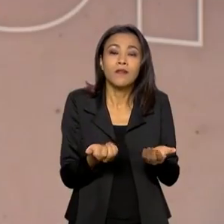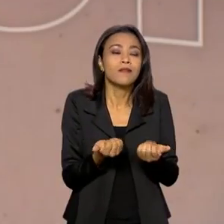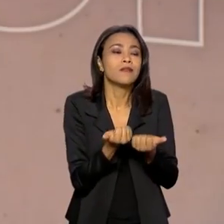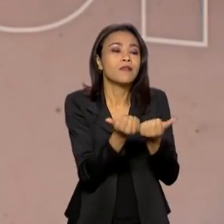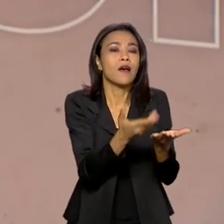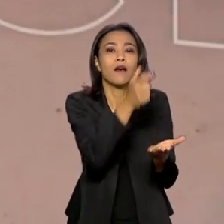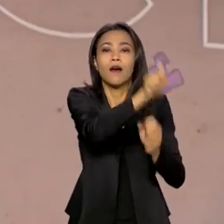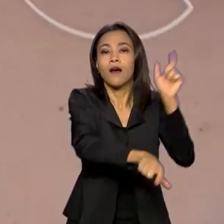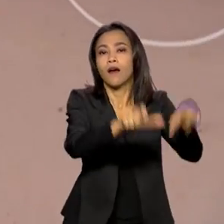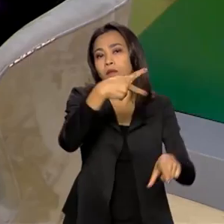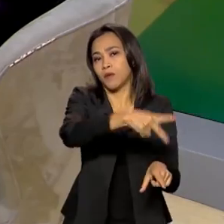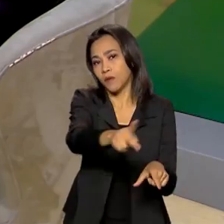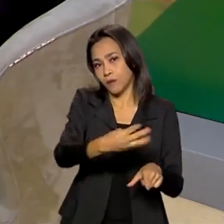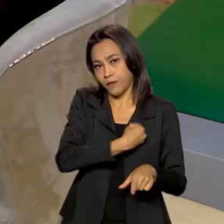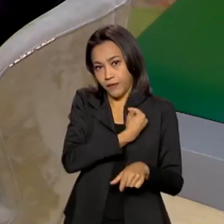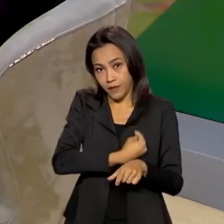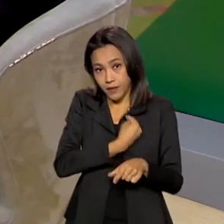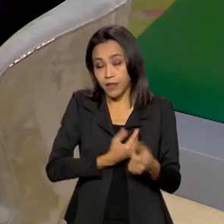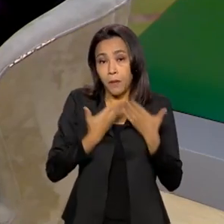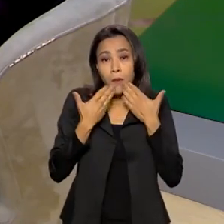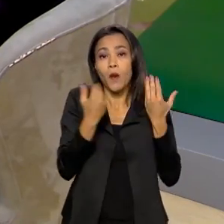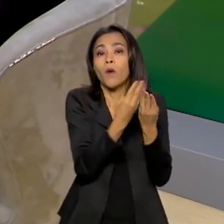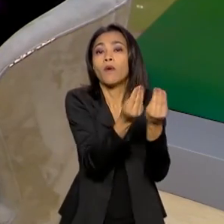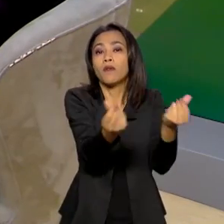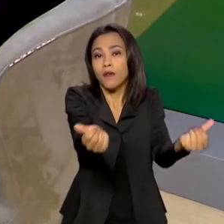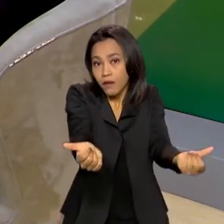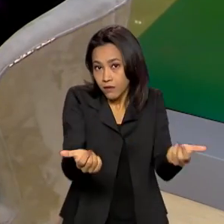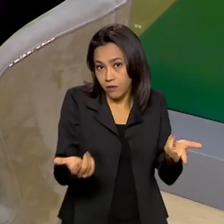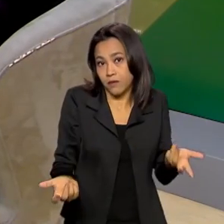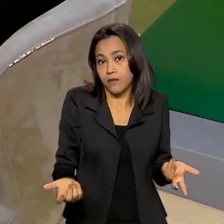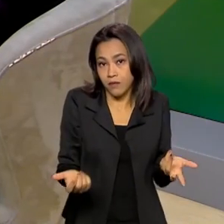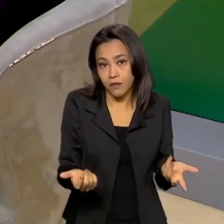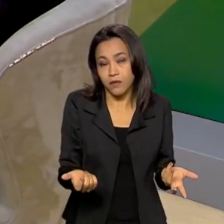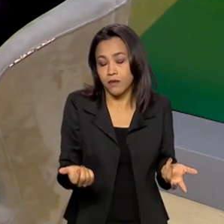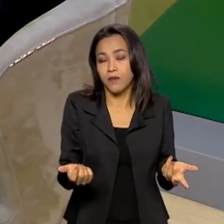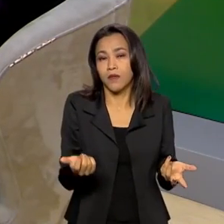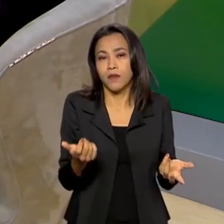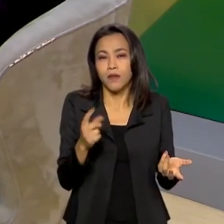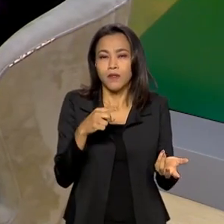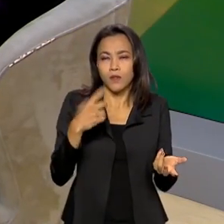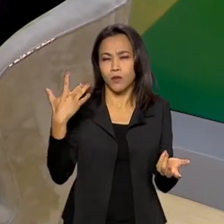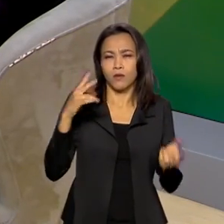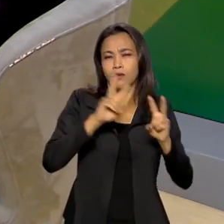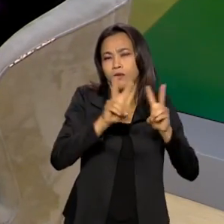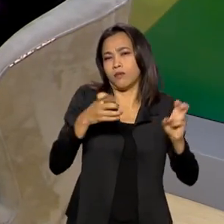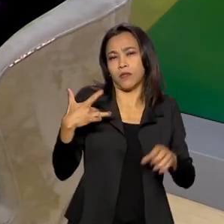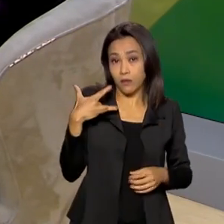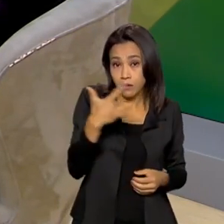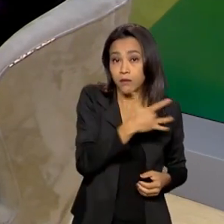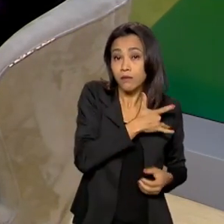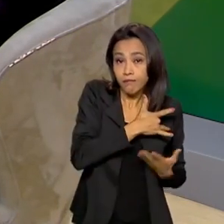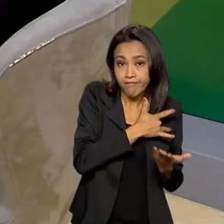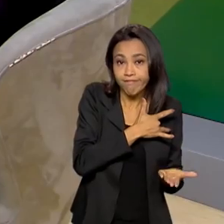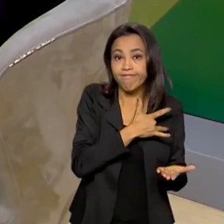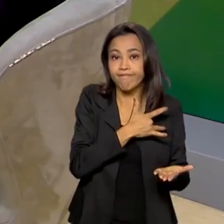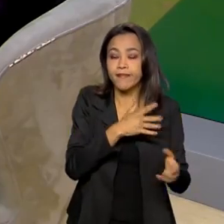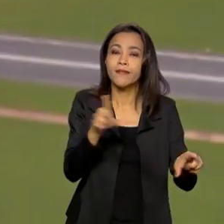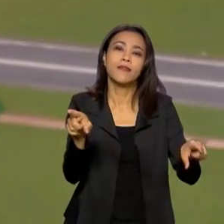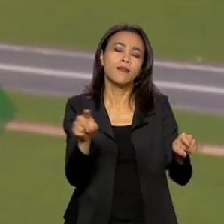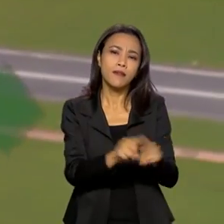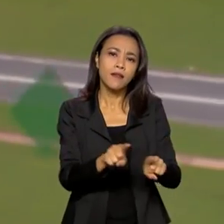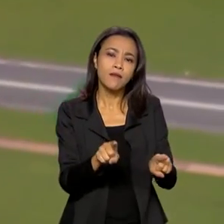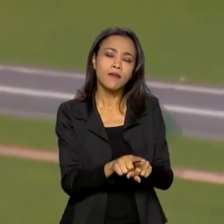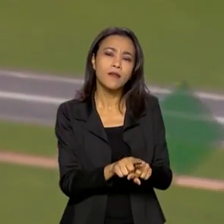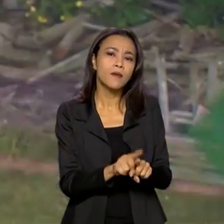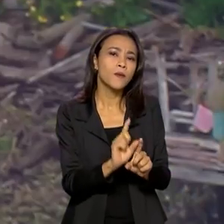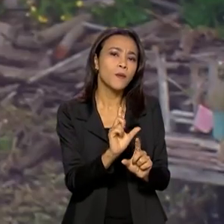vida além de um de uma melhor qualidade né em termos de condição de saúde né também os